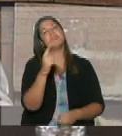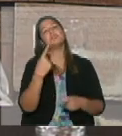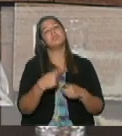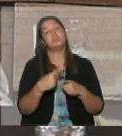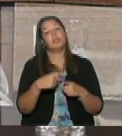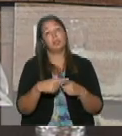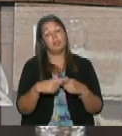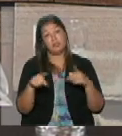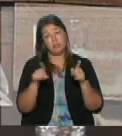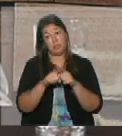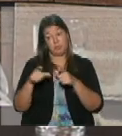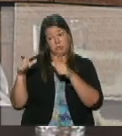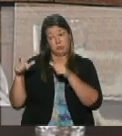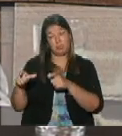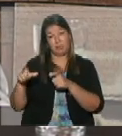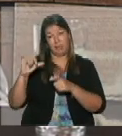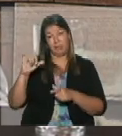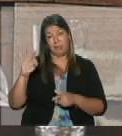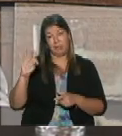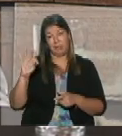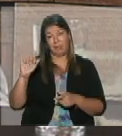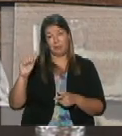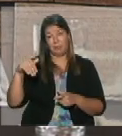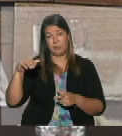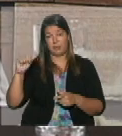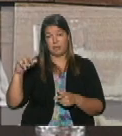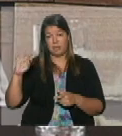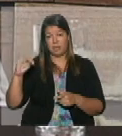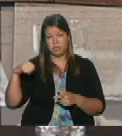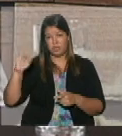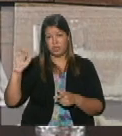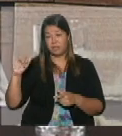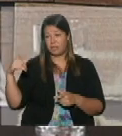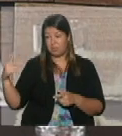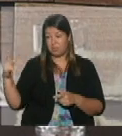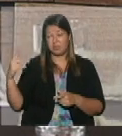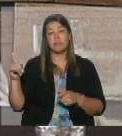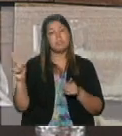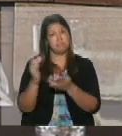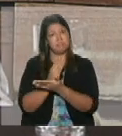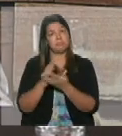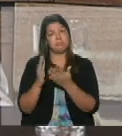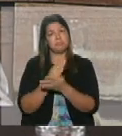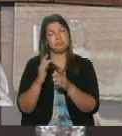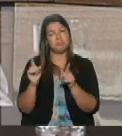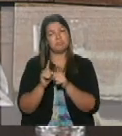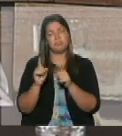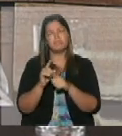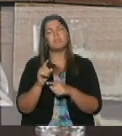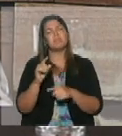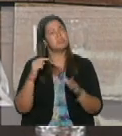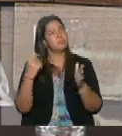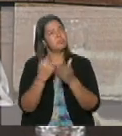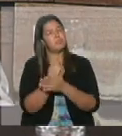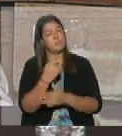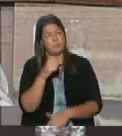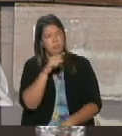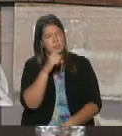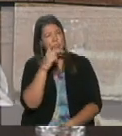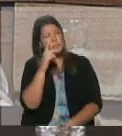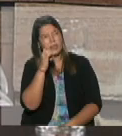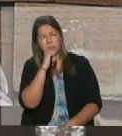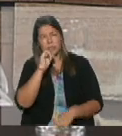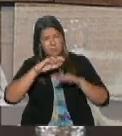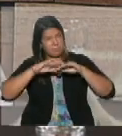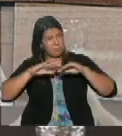no Itamaraty, quando fizeram entrevista, né? Eles me perguntaram, vem cá, os seus pais são separados? Eu